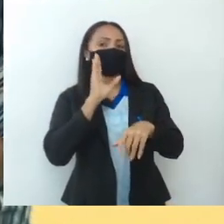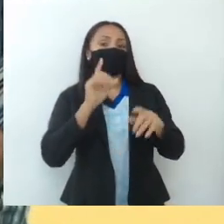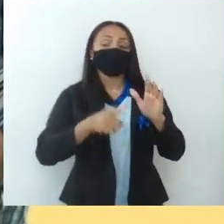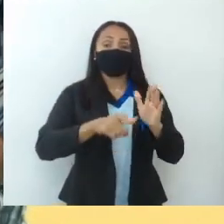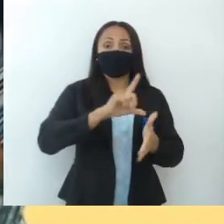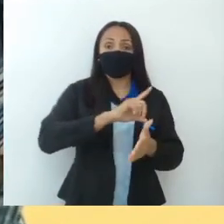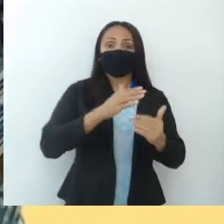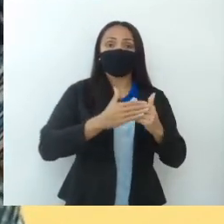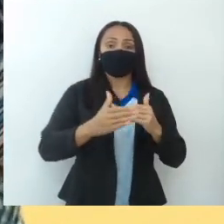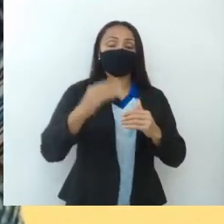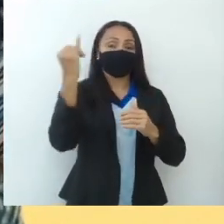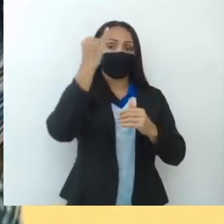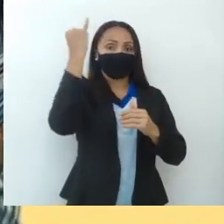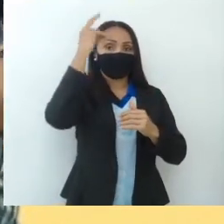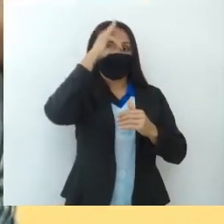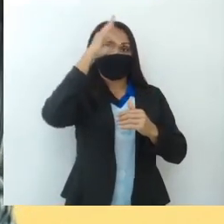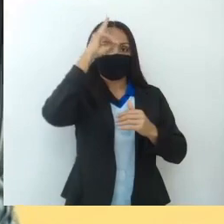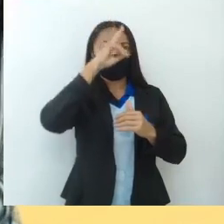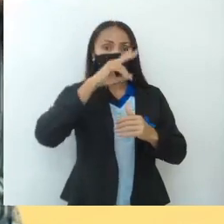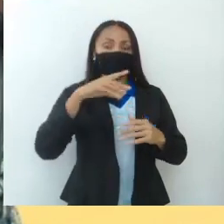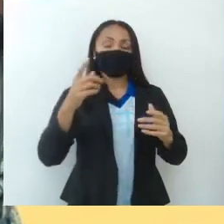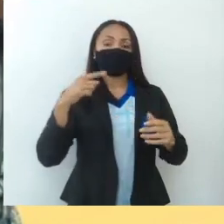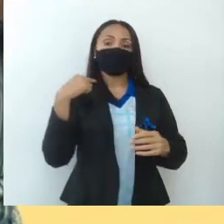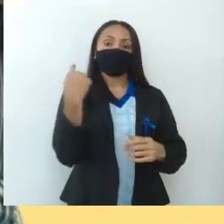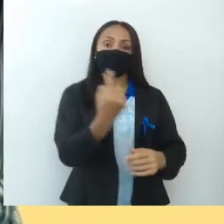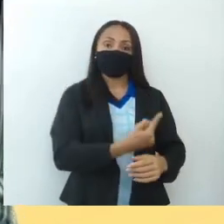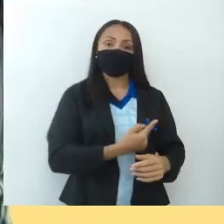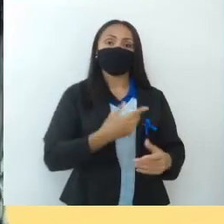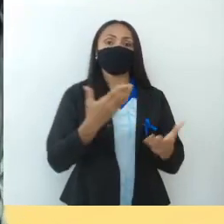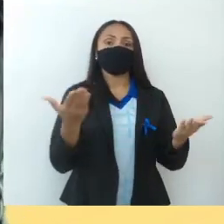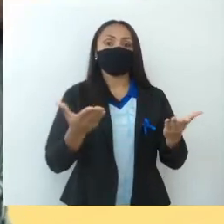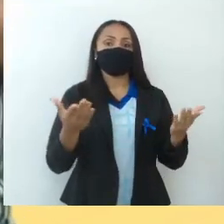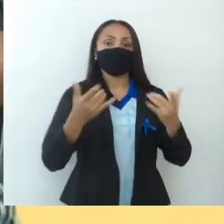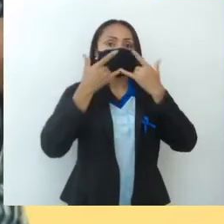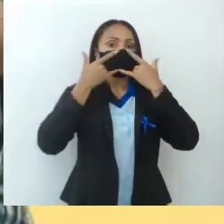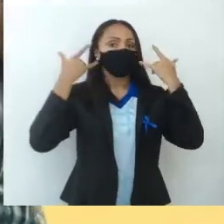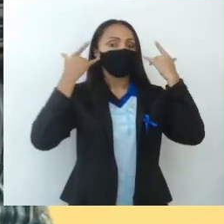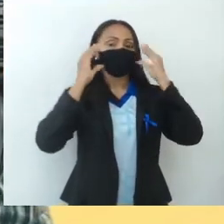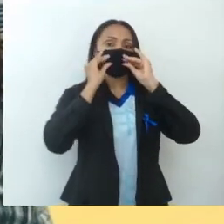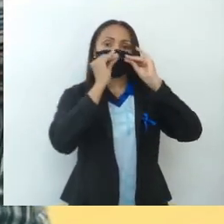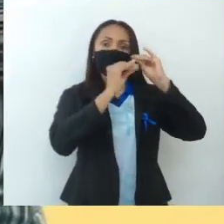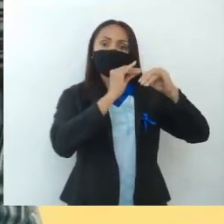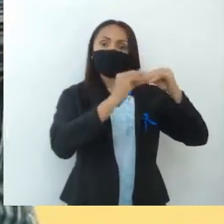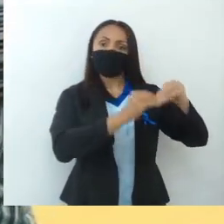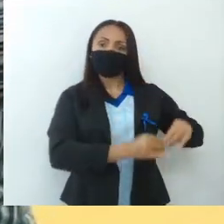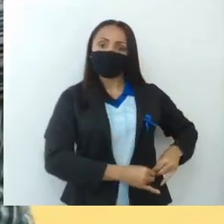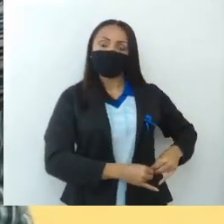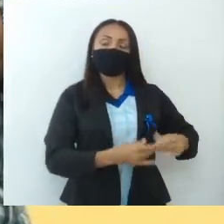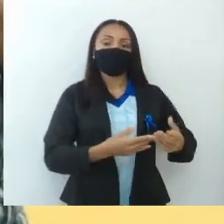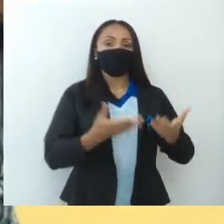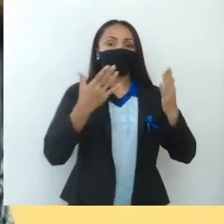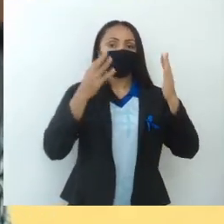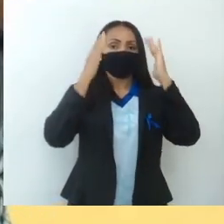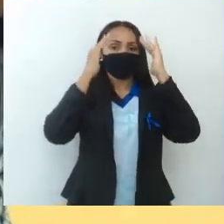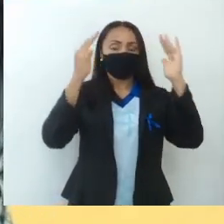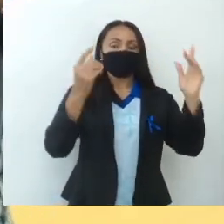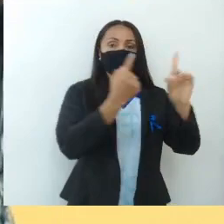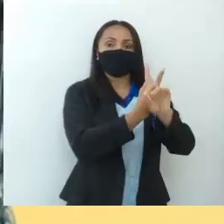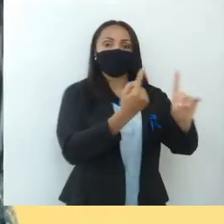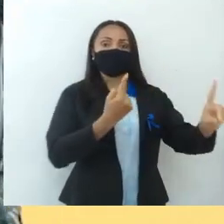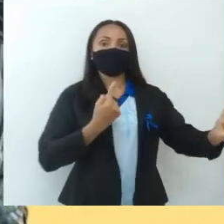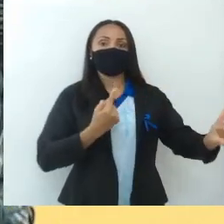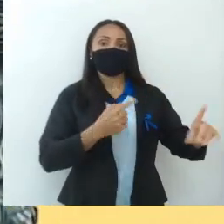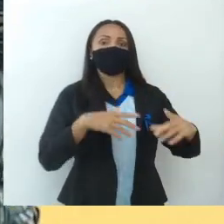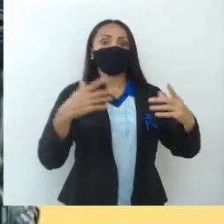conversa é importante lembrar o quê, professor? Que nós estamos aqui, pessoal, sem a máscara e respeitando o distanciamento, porque nós já recebemos